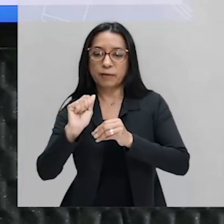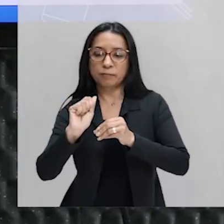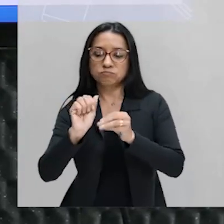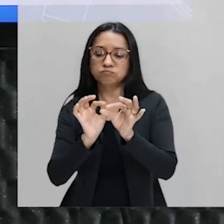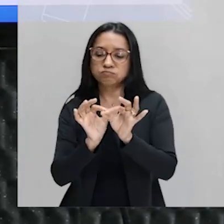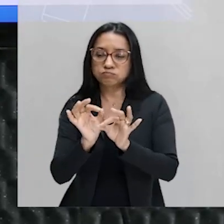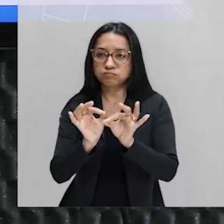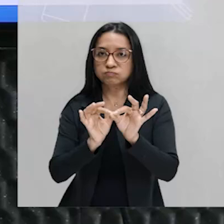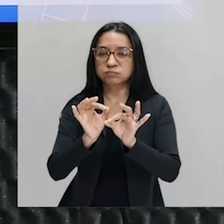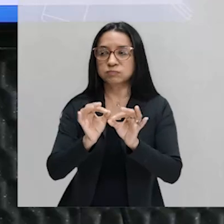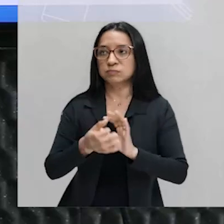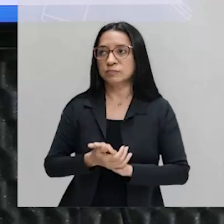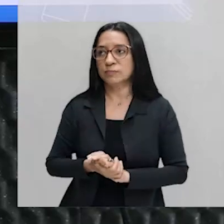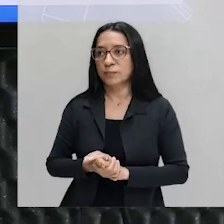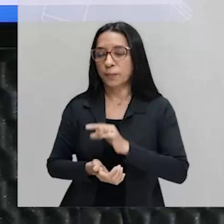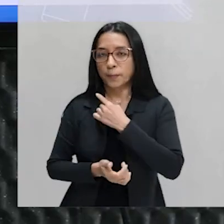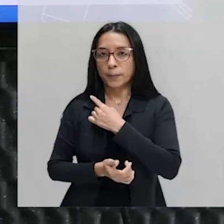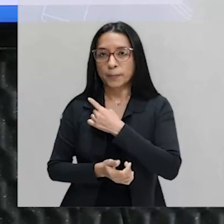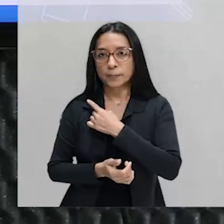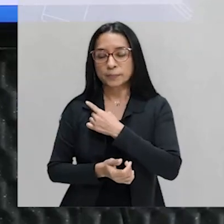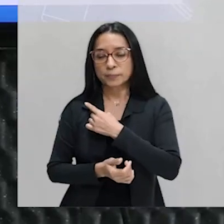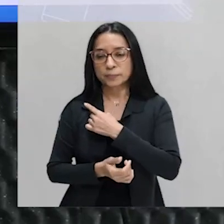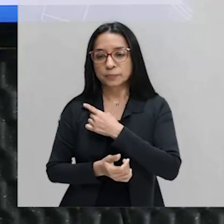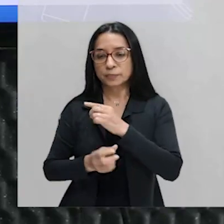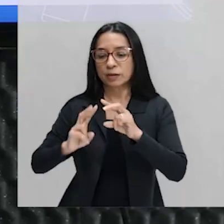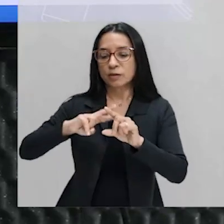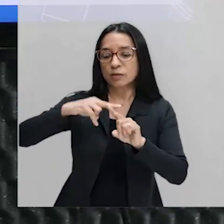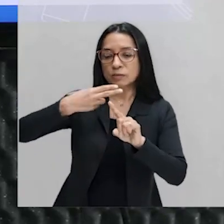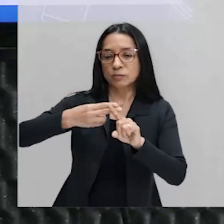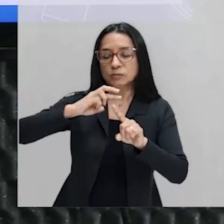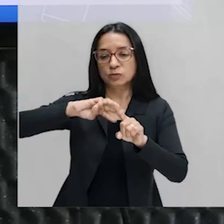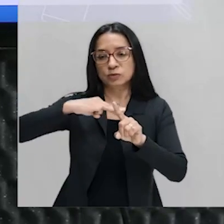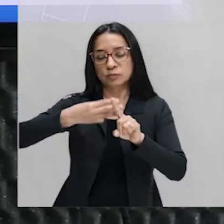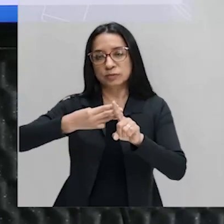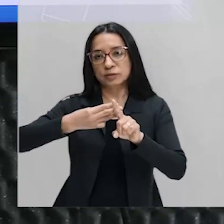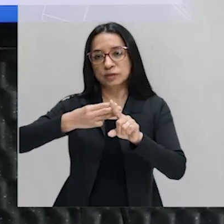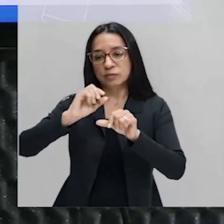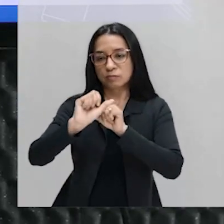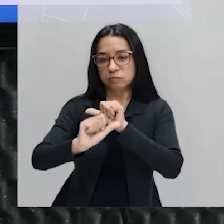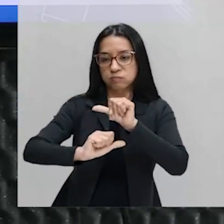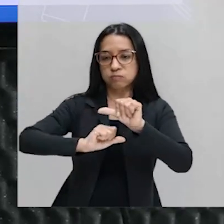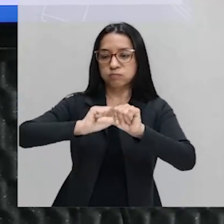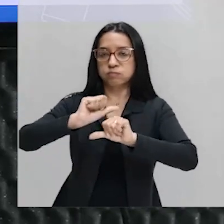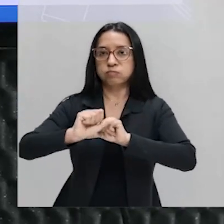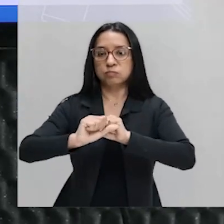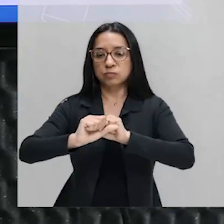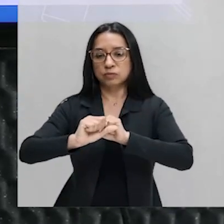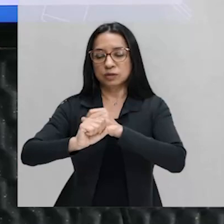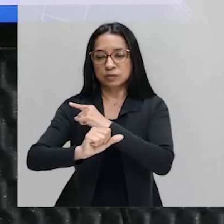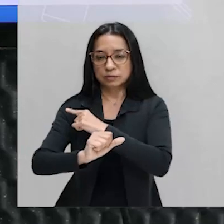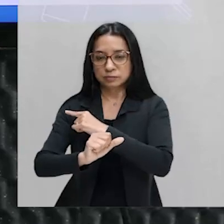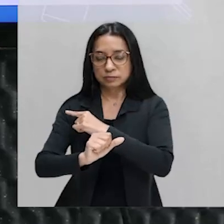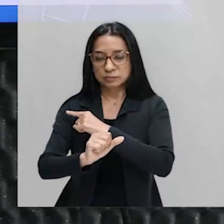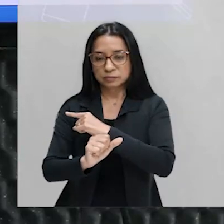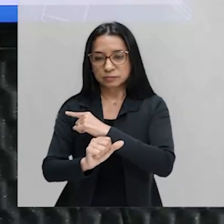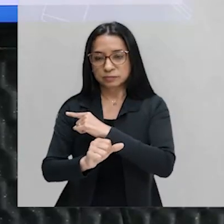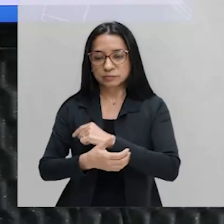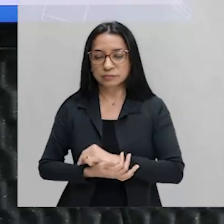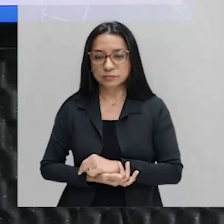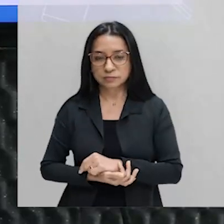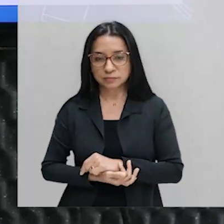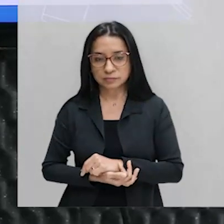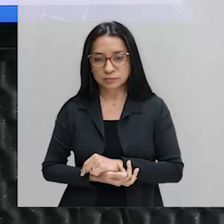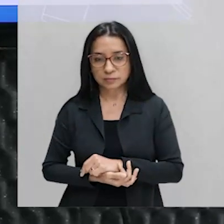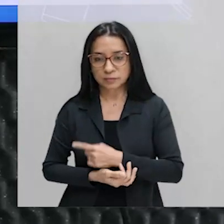certo? Então, aí, ó, as células vão se multiplicar, vão migrar em direção a essa porção central, a essa linha